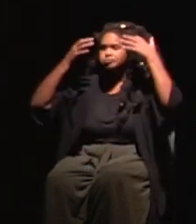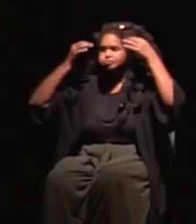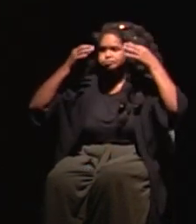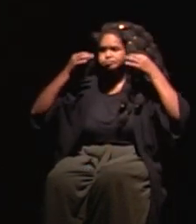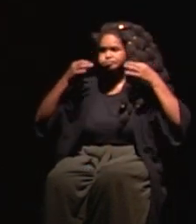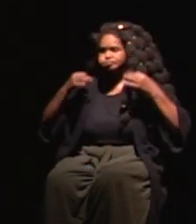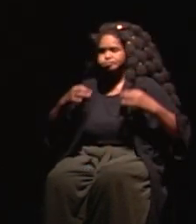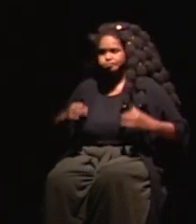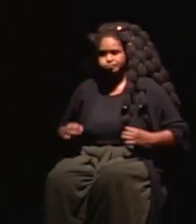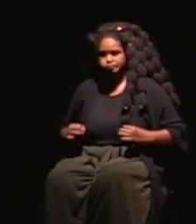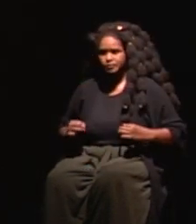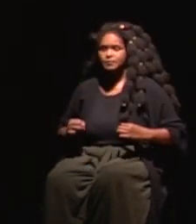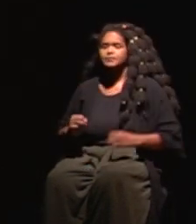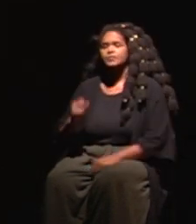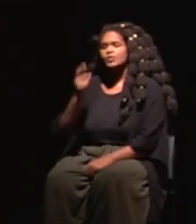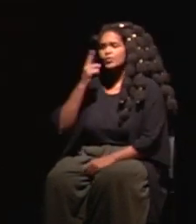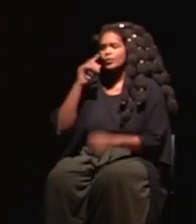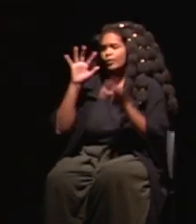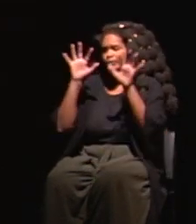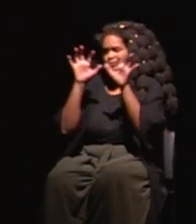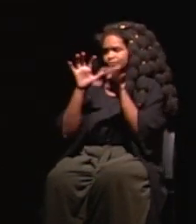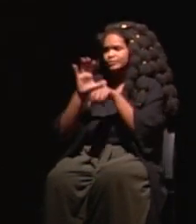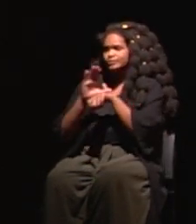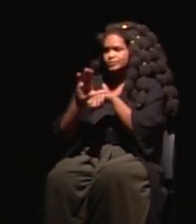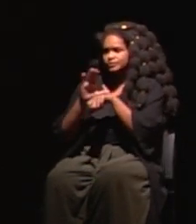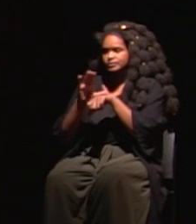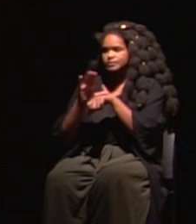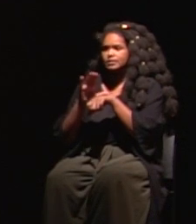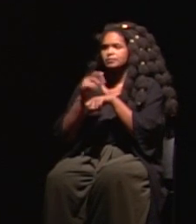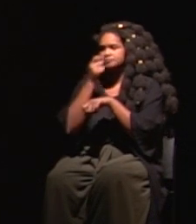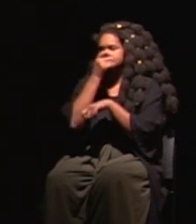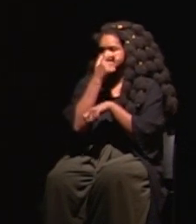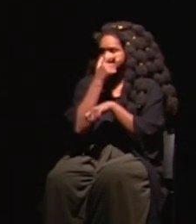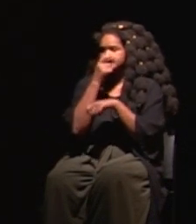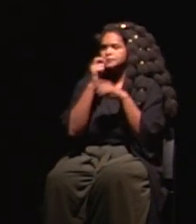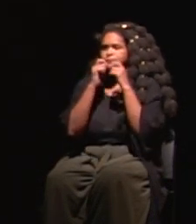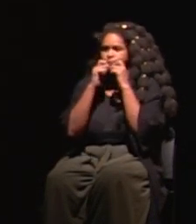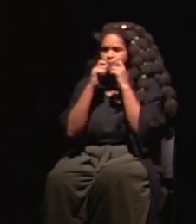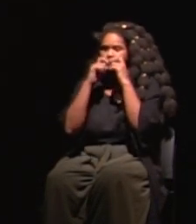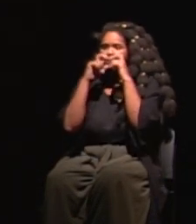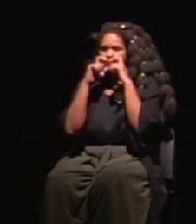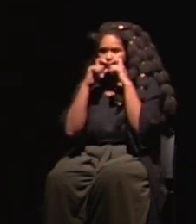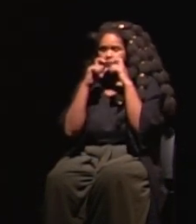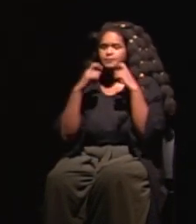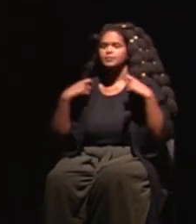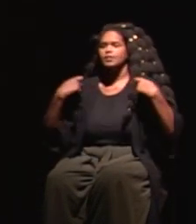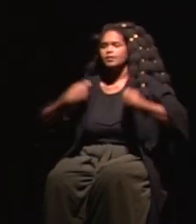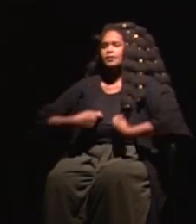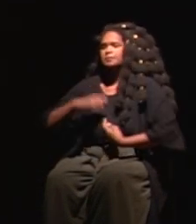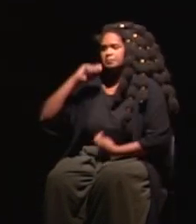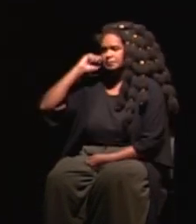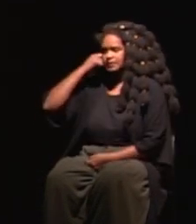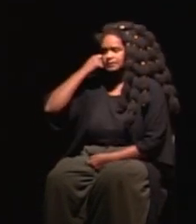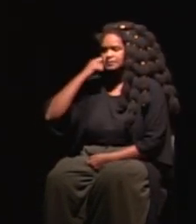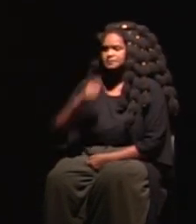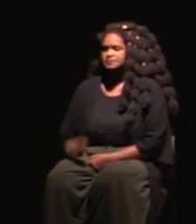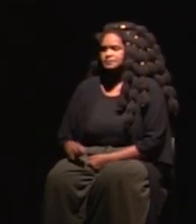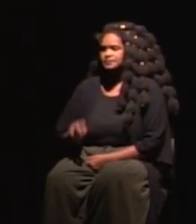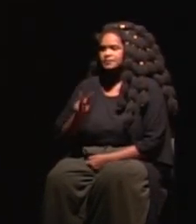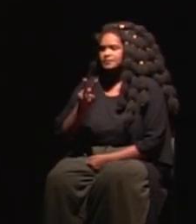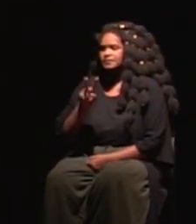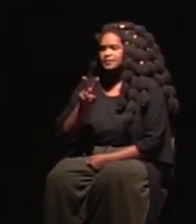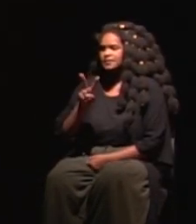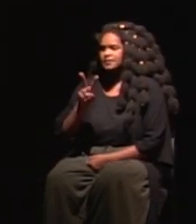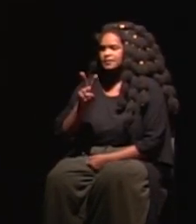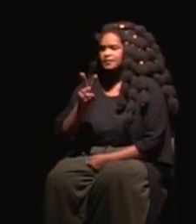tipo bubble hair, olhos castanhos escuros, nariz largo, lábios grossos e veste uma roupa preta.